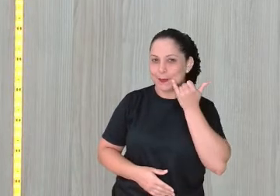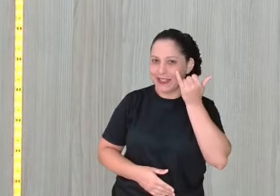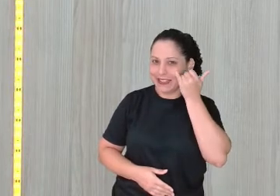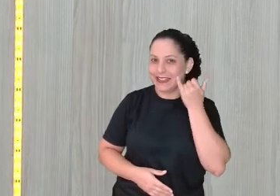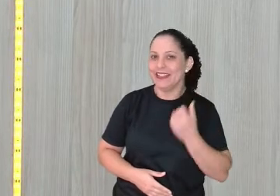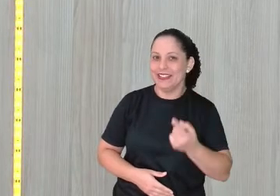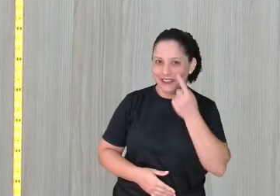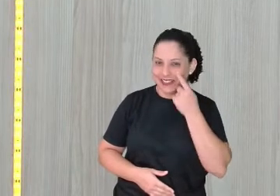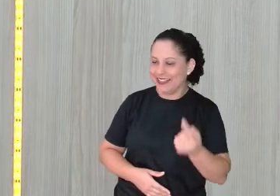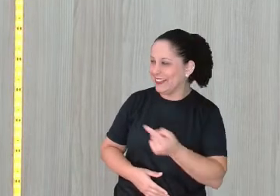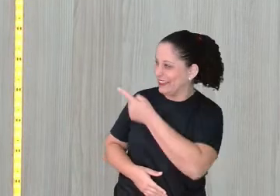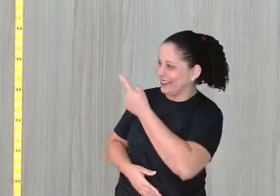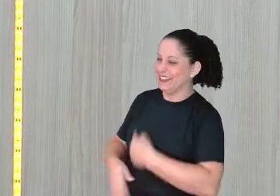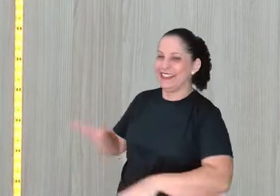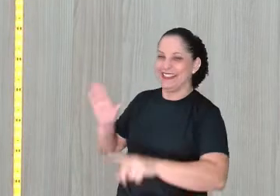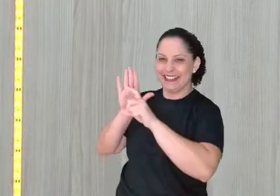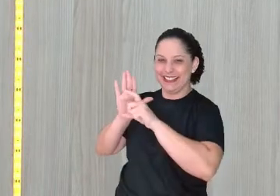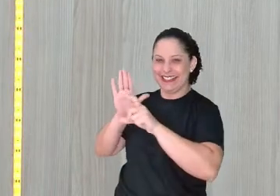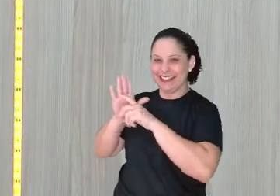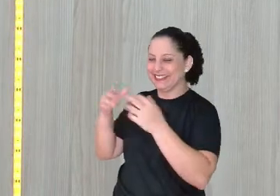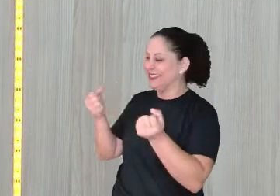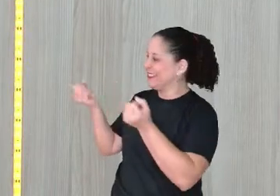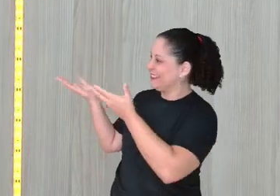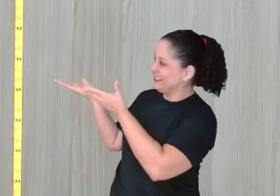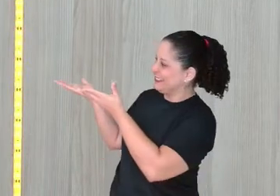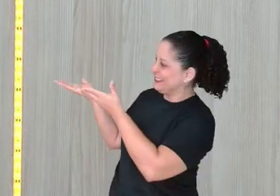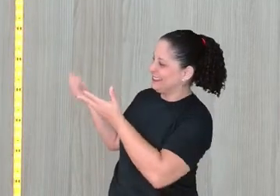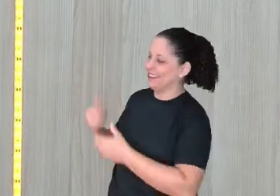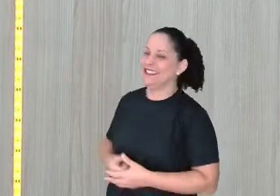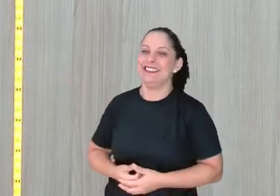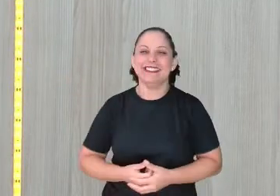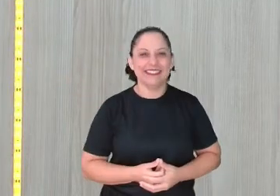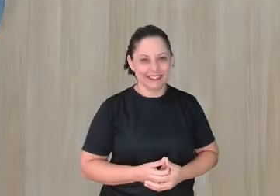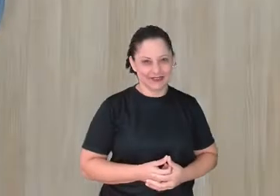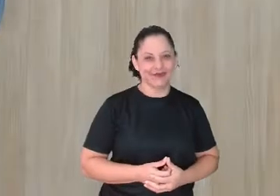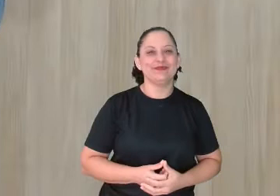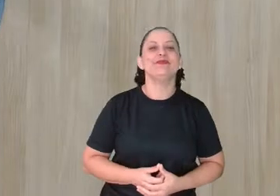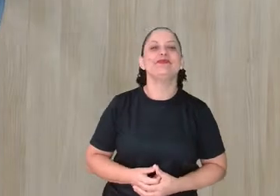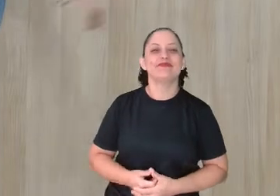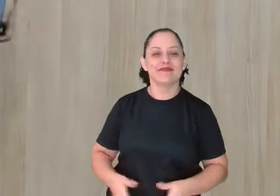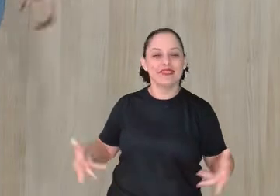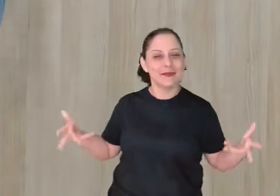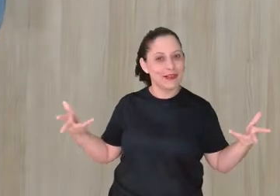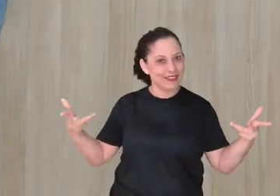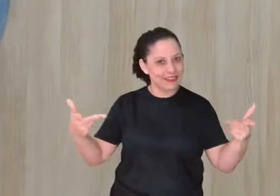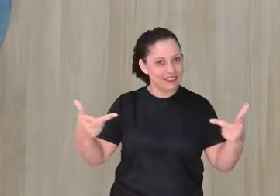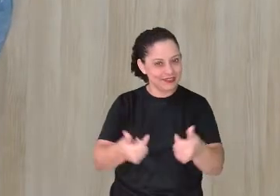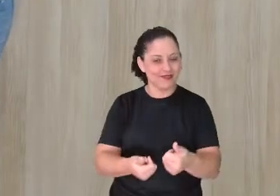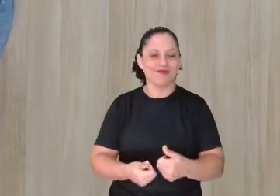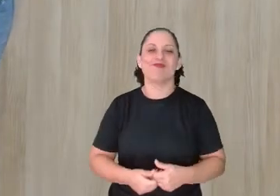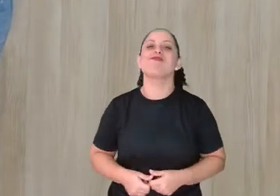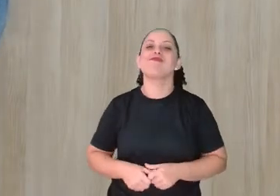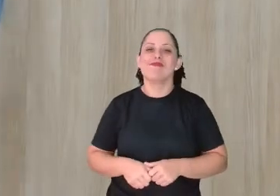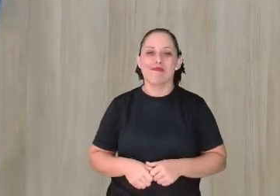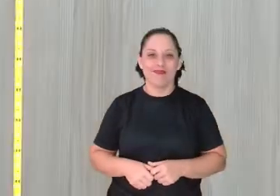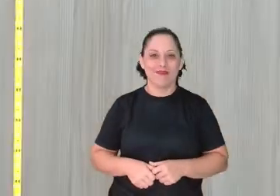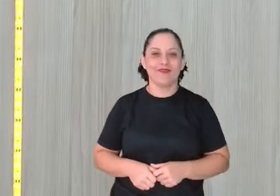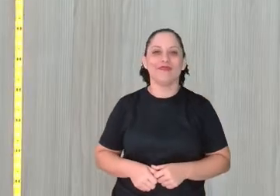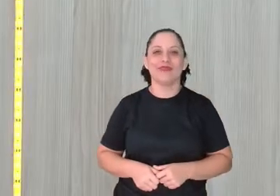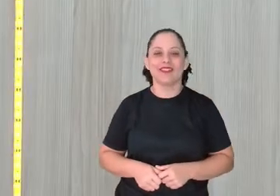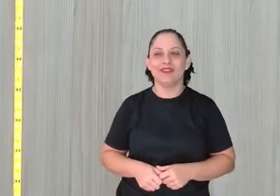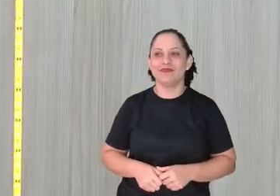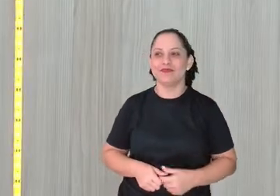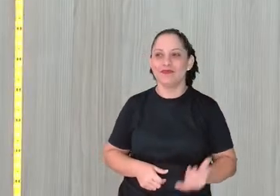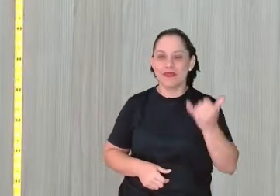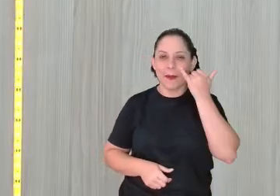Olha aí. Olha aí, coração para Essa, Billy. pois essa fofo. produção é maravilhosa. Billy